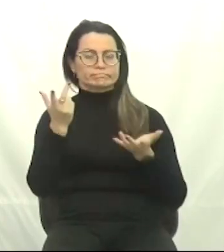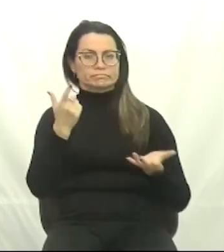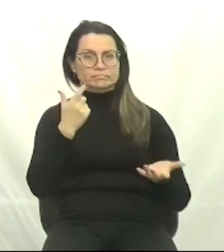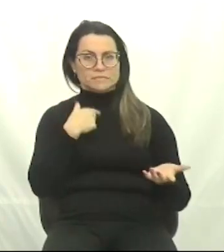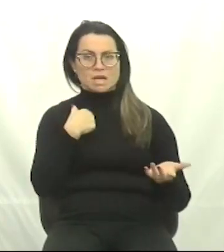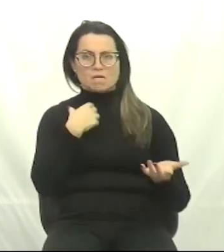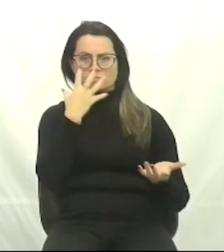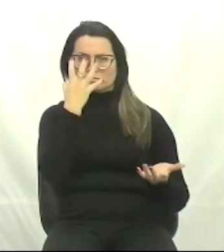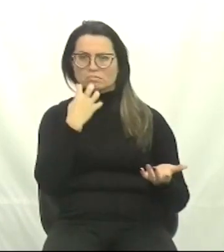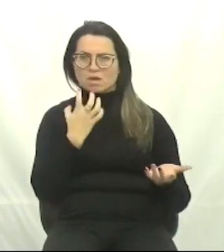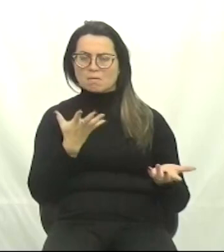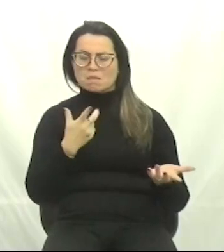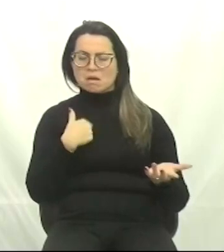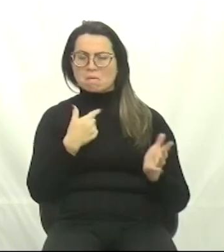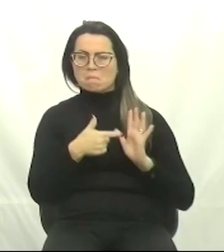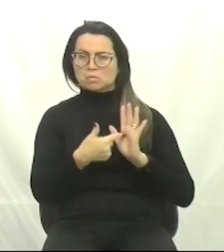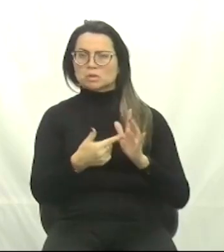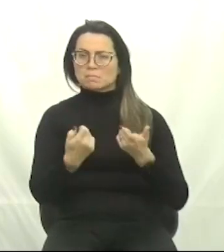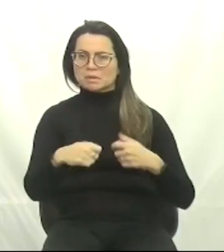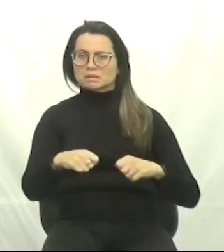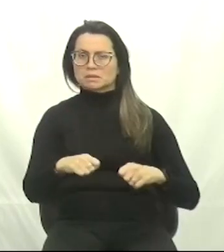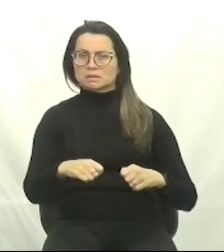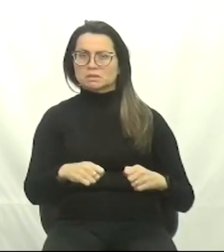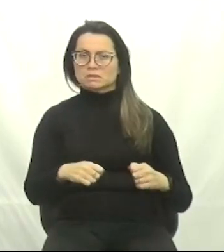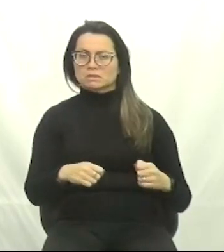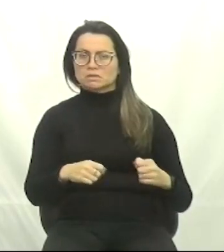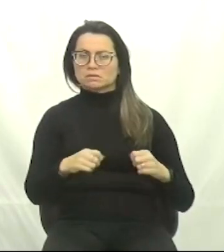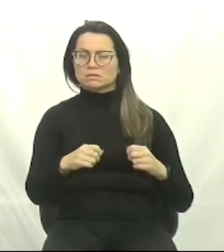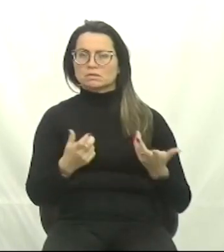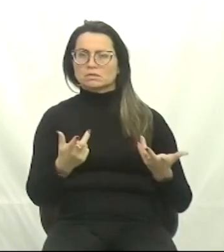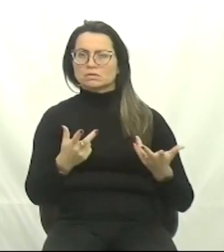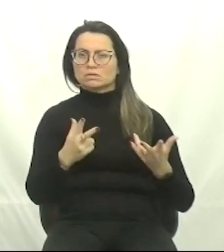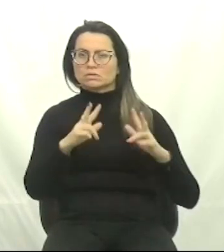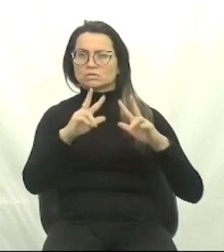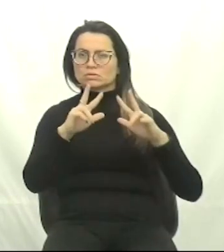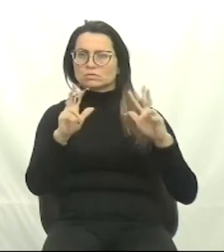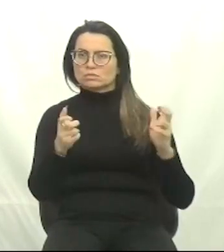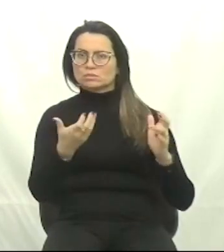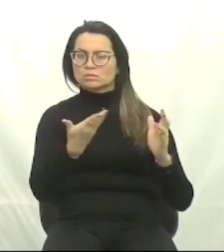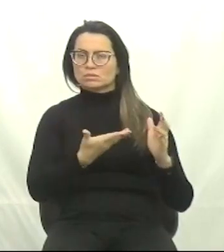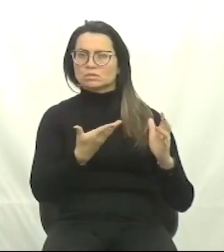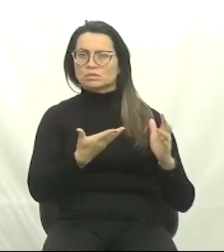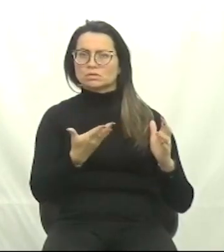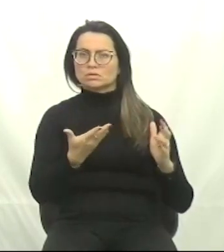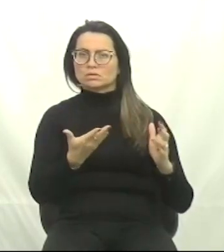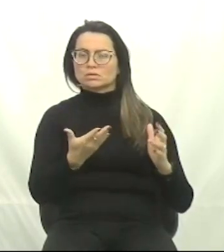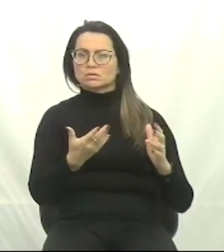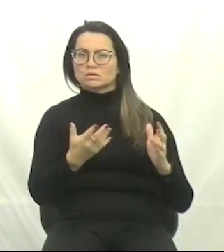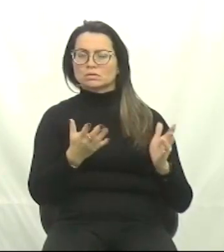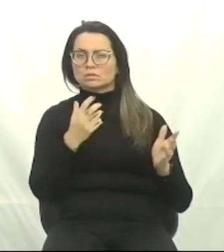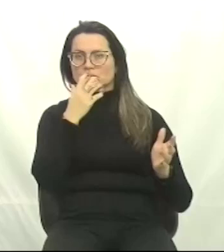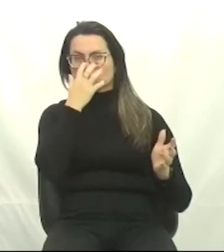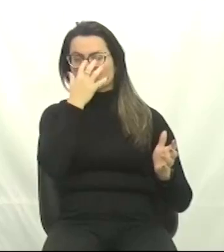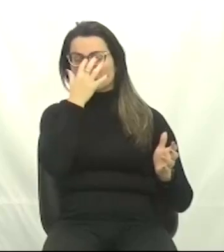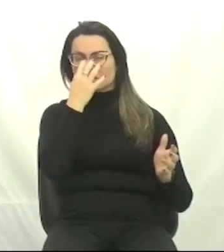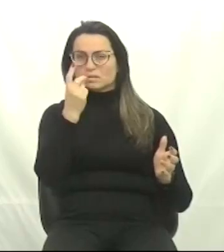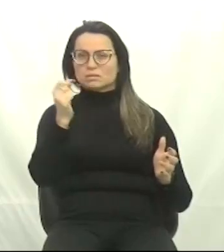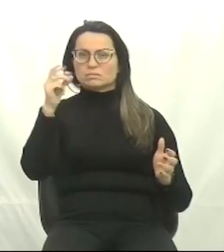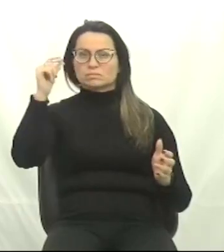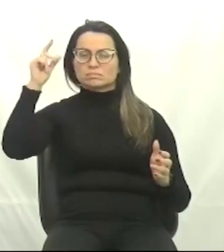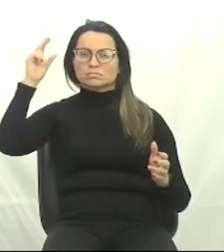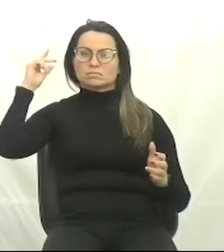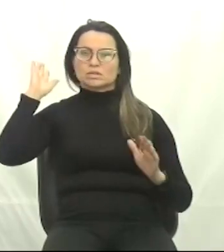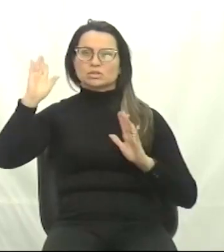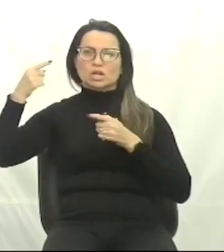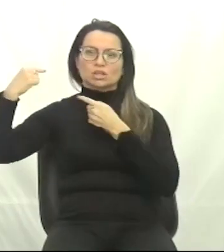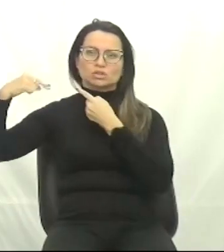fora. Essa minha indignação a respeito desse assunto é de muitas ordens. É claro, desde a época que a gente discutia